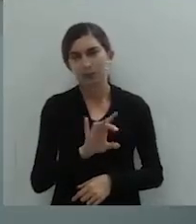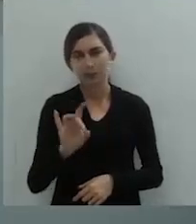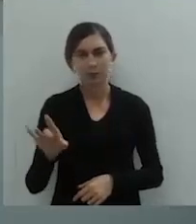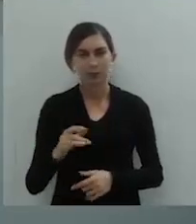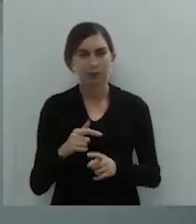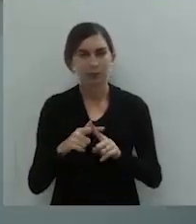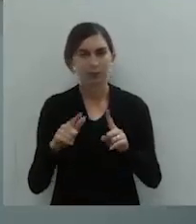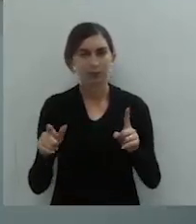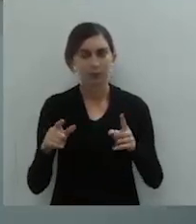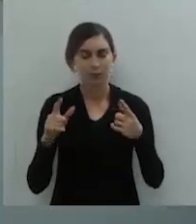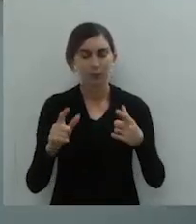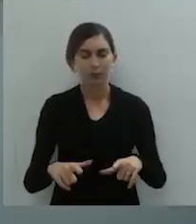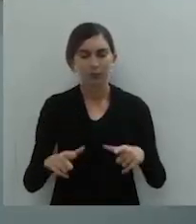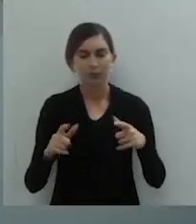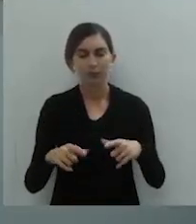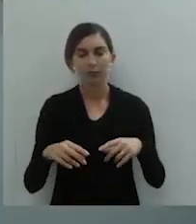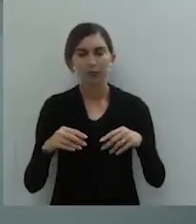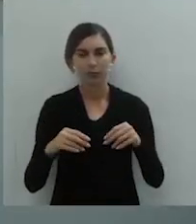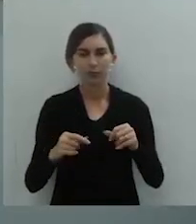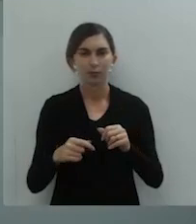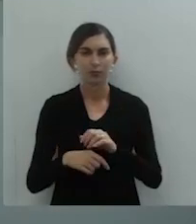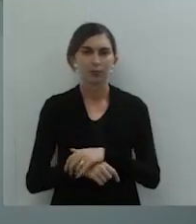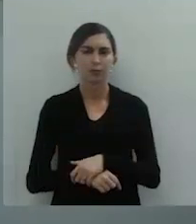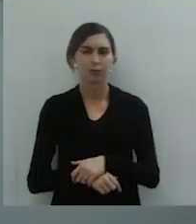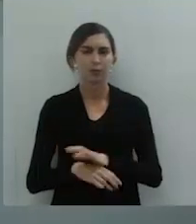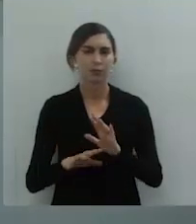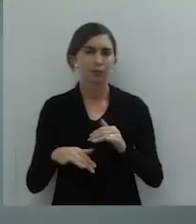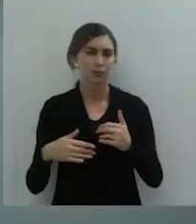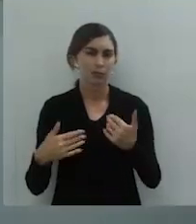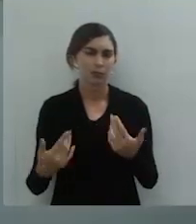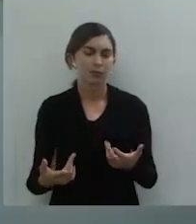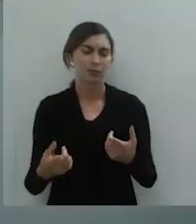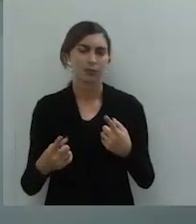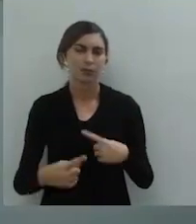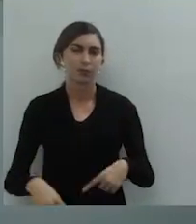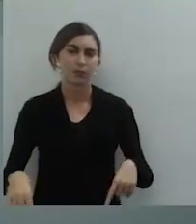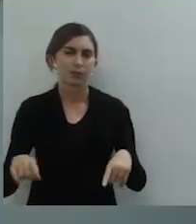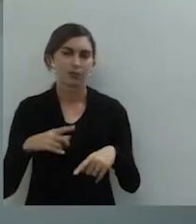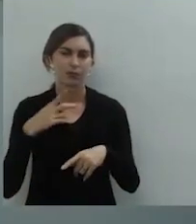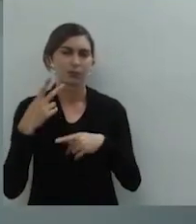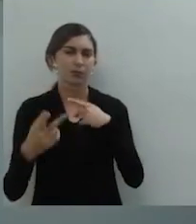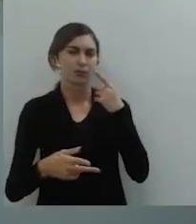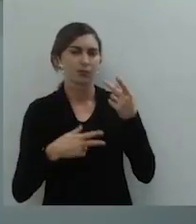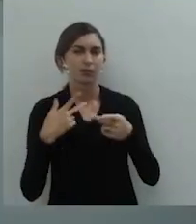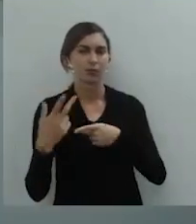mais o nosso território. Então, nós vamos falar